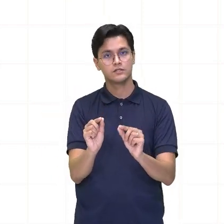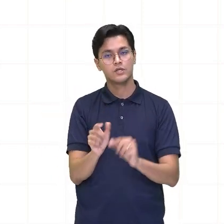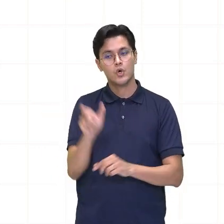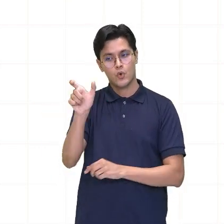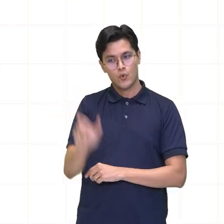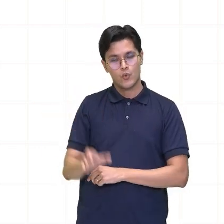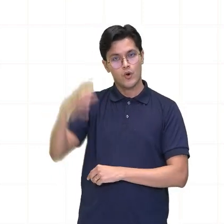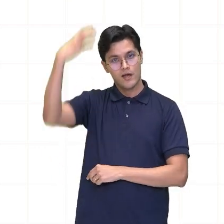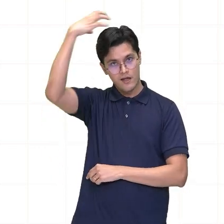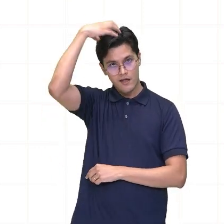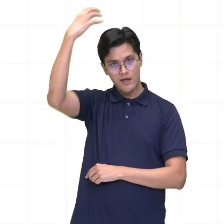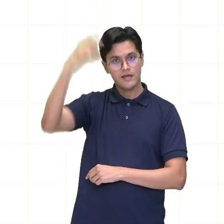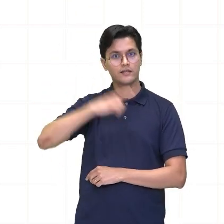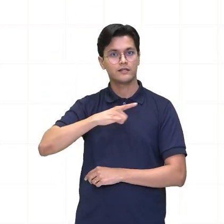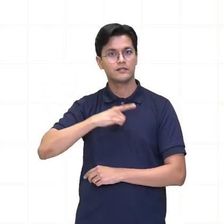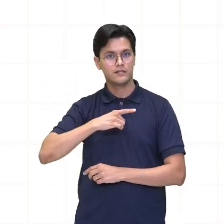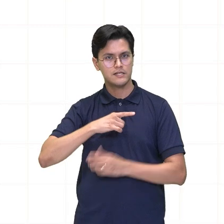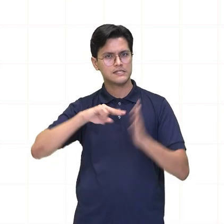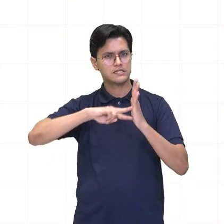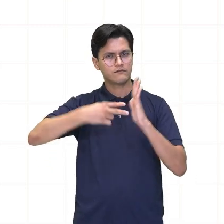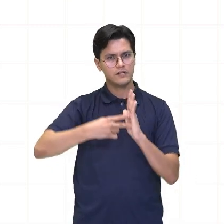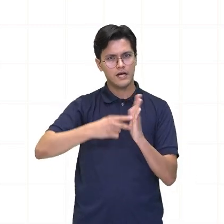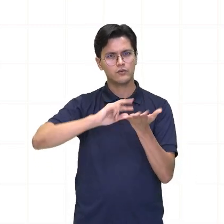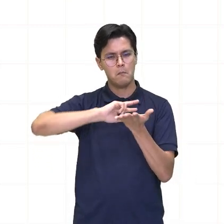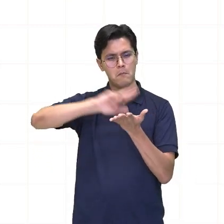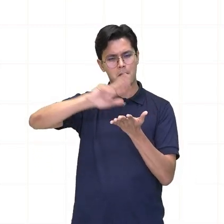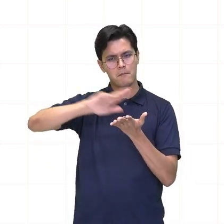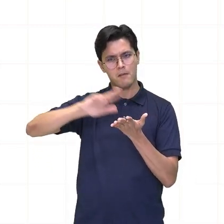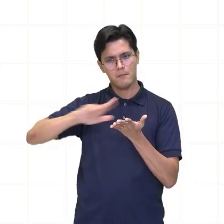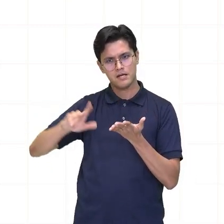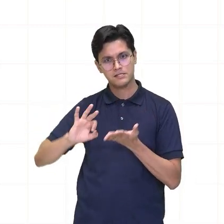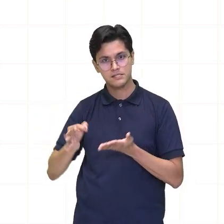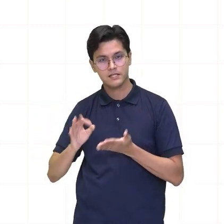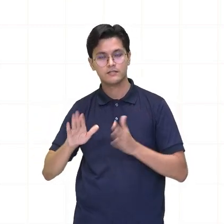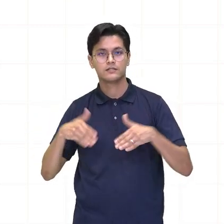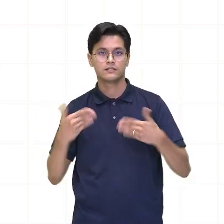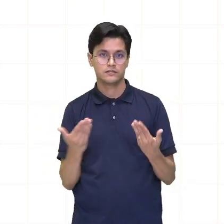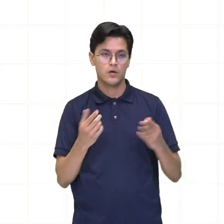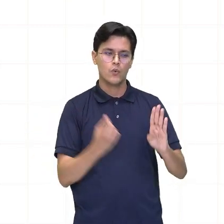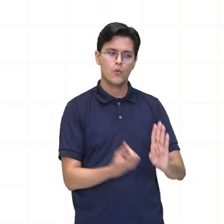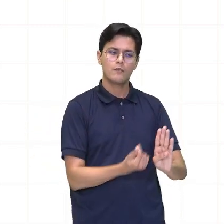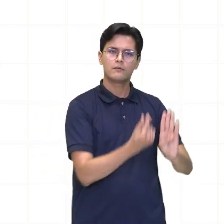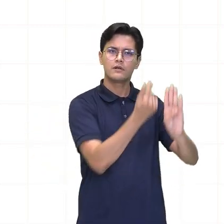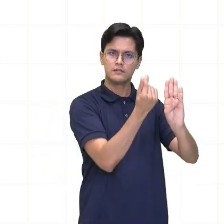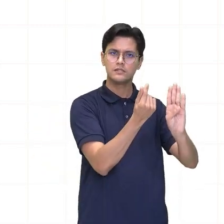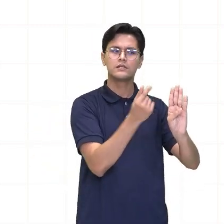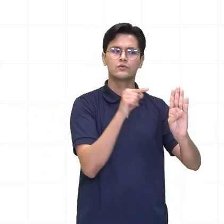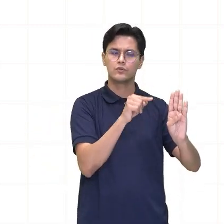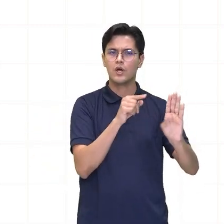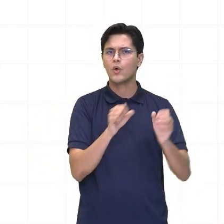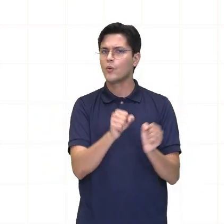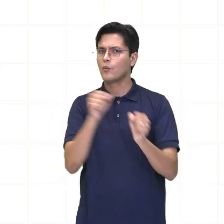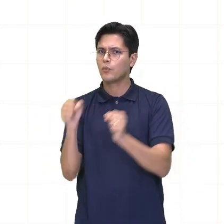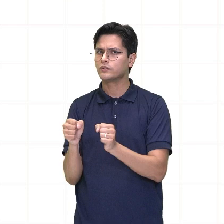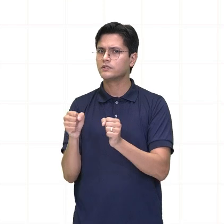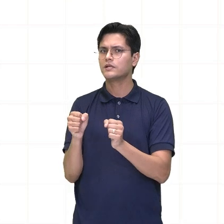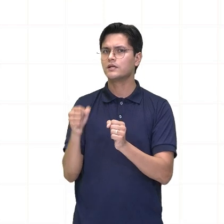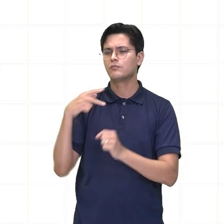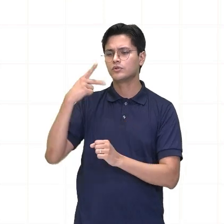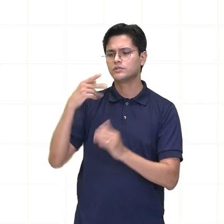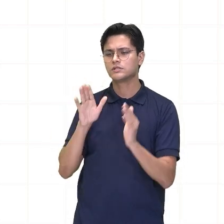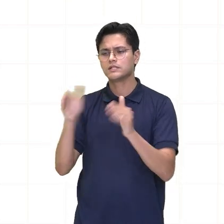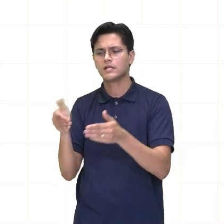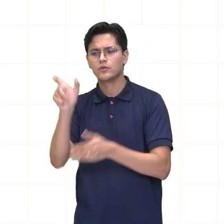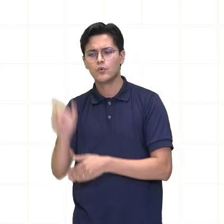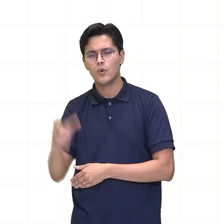tem diferentes significados, certo? Então, para a burguesia, o que significa essa centralização